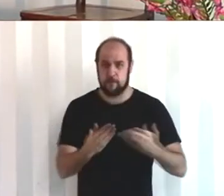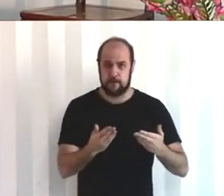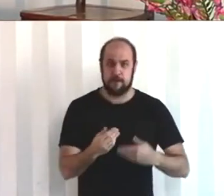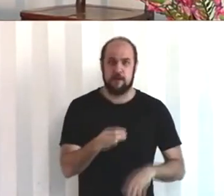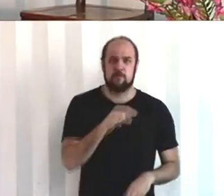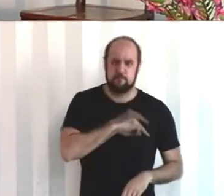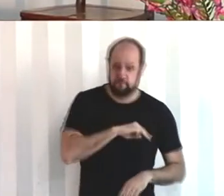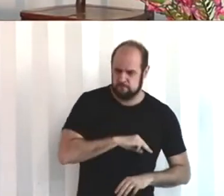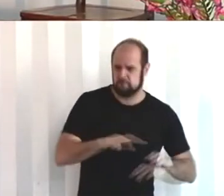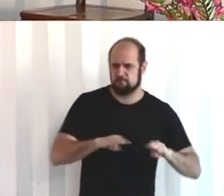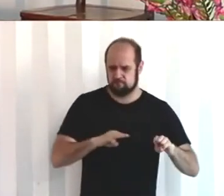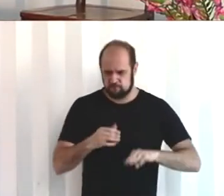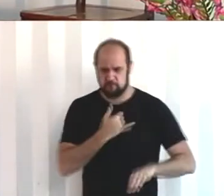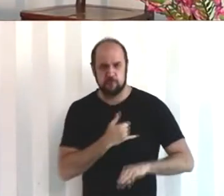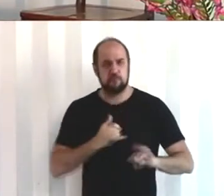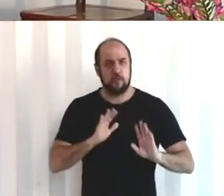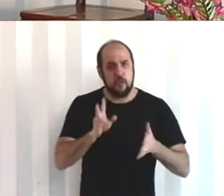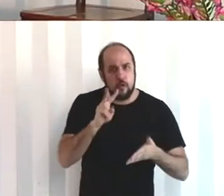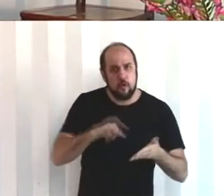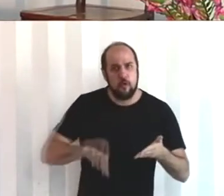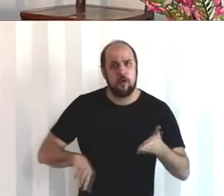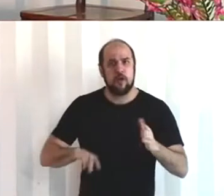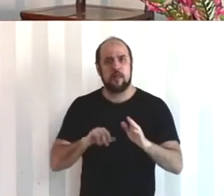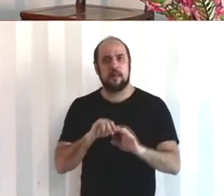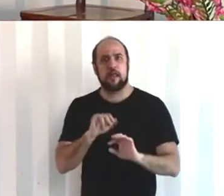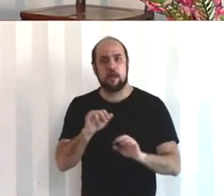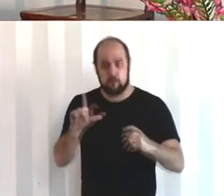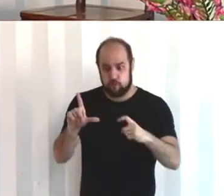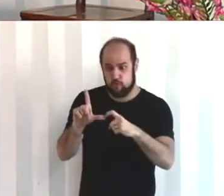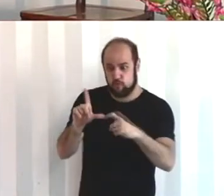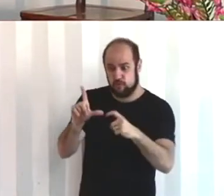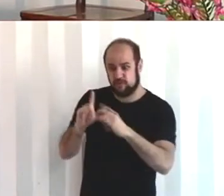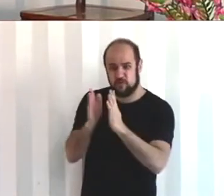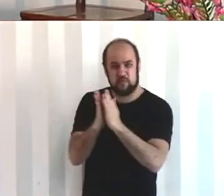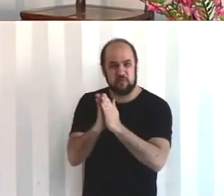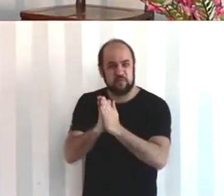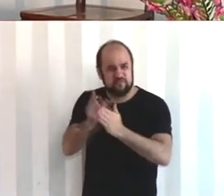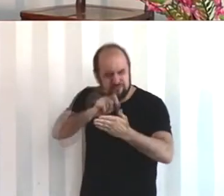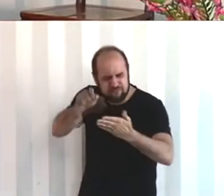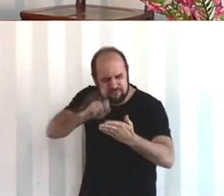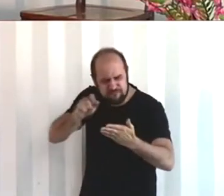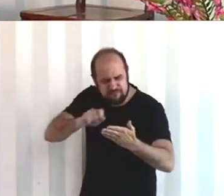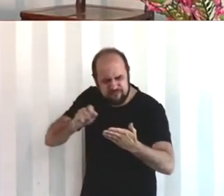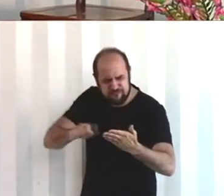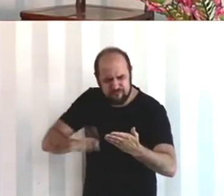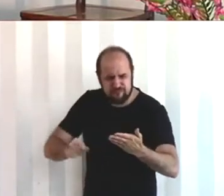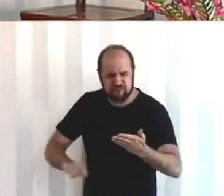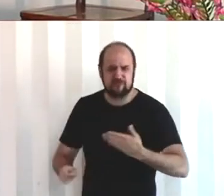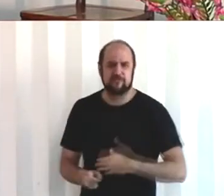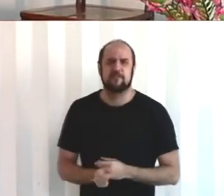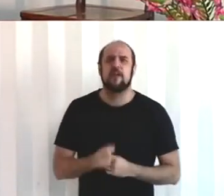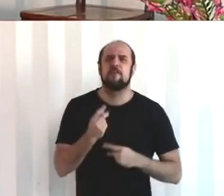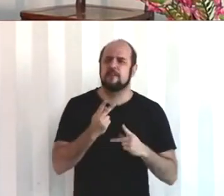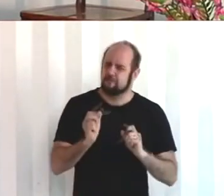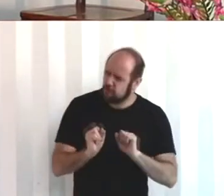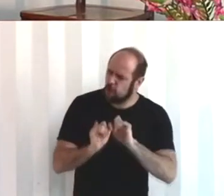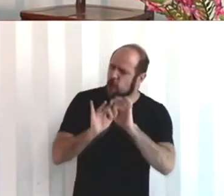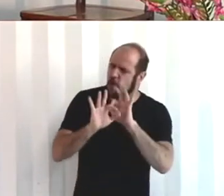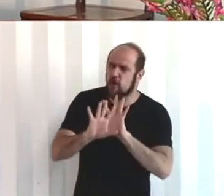Marcos e João, agora você verificará também que ele é o único que dá mais ênfase a essa expressão: e glorificaram a